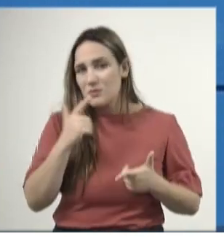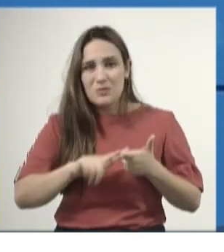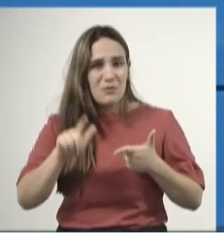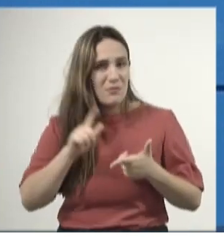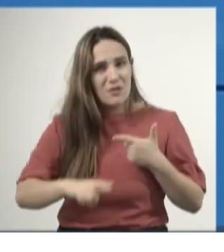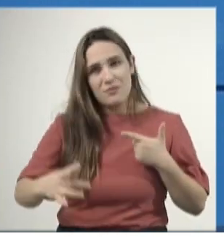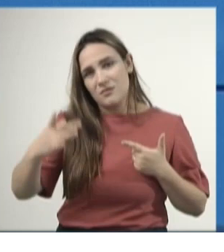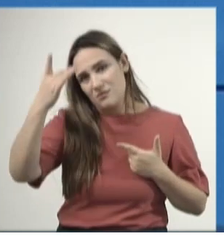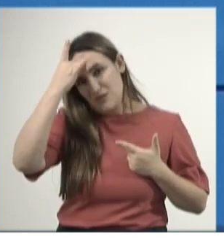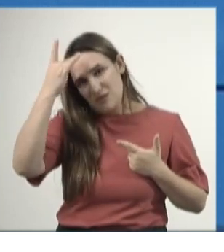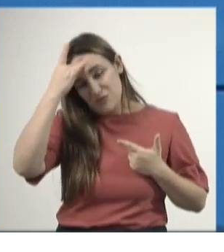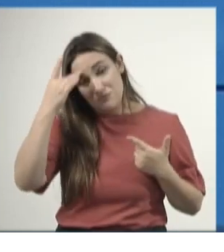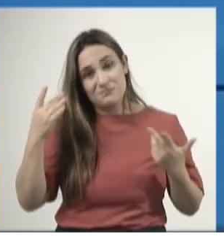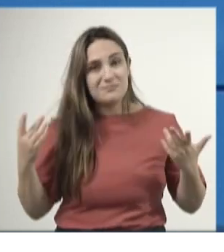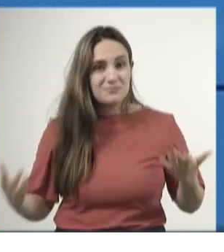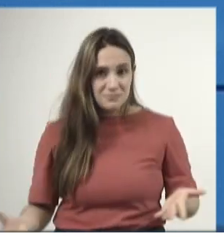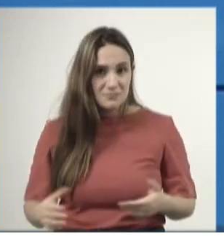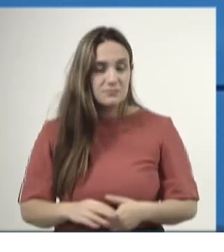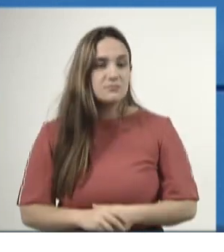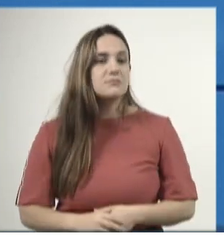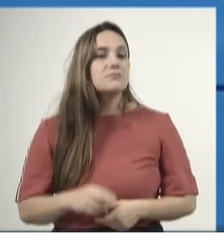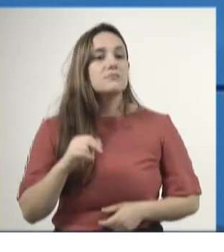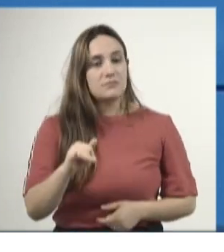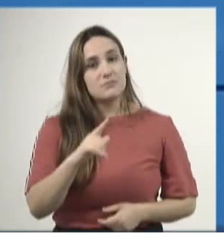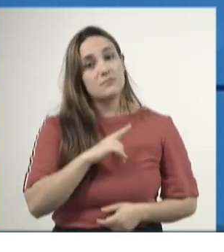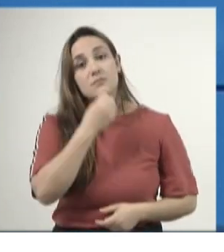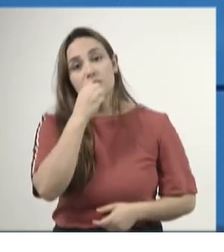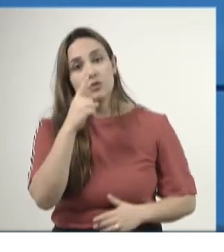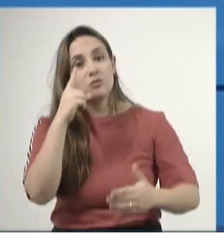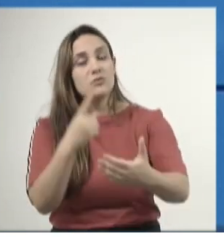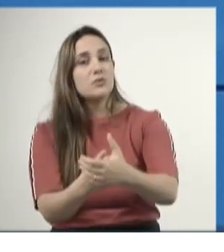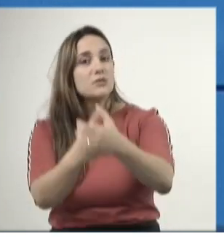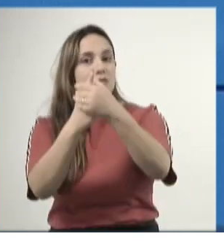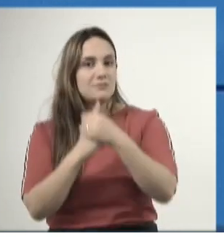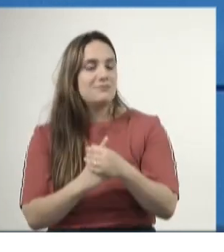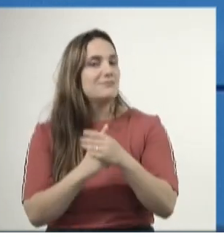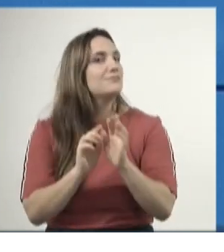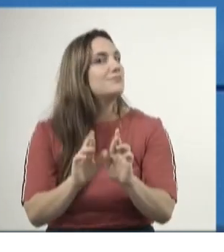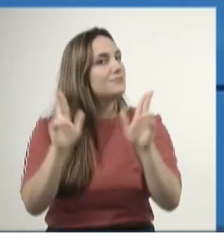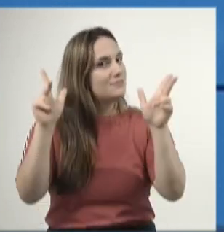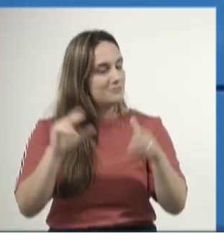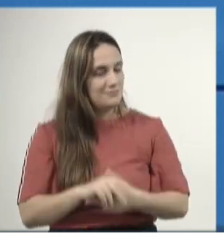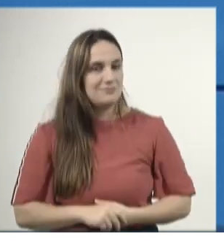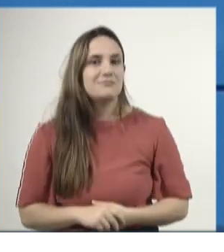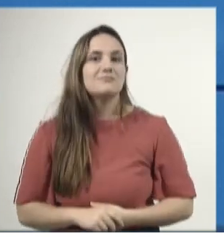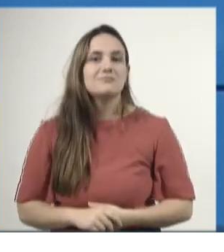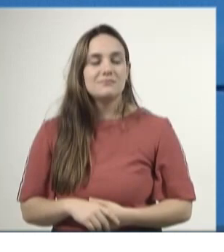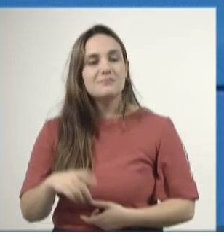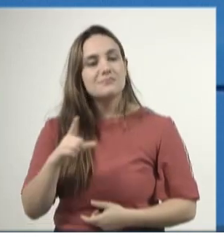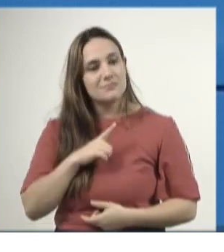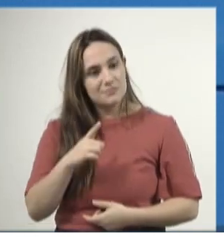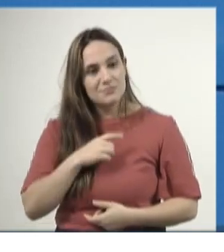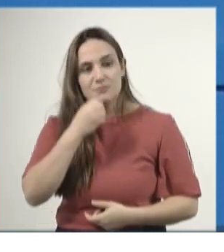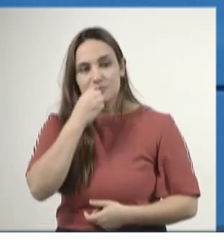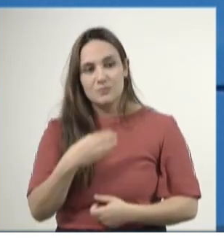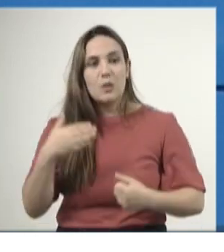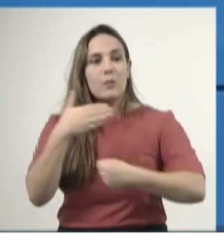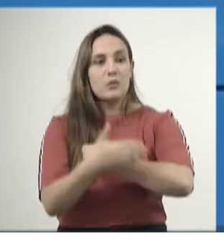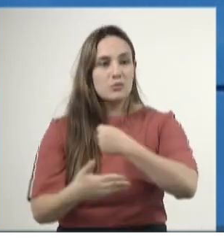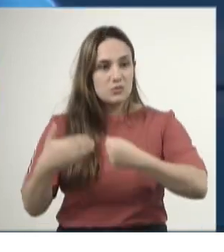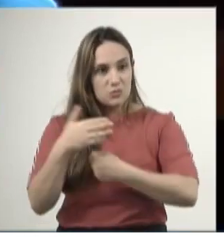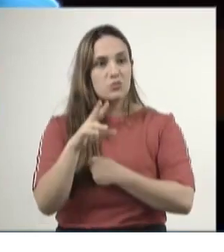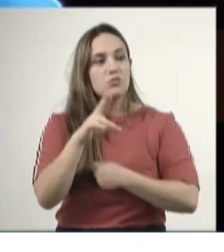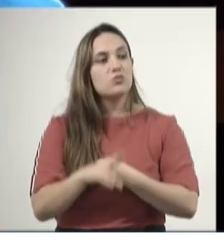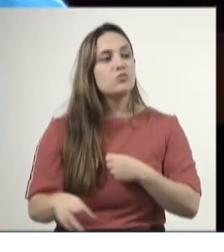mentais. Quando você tem o acolhimento, você tem exatamente o inverso disso. E a construção de uma rede de proteção através